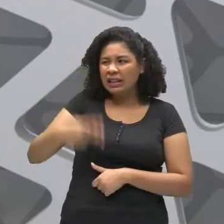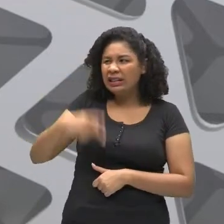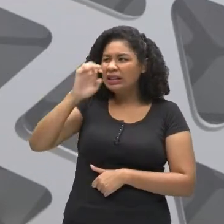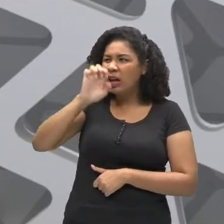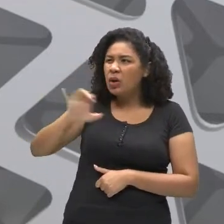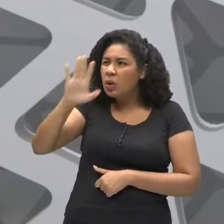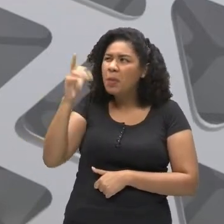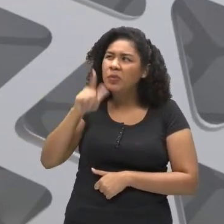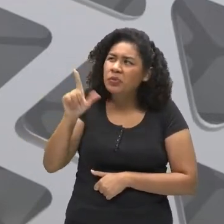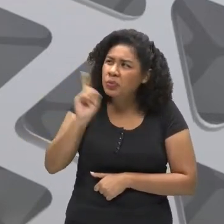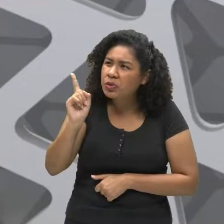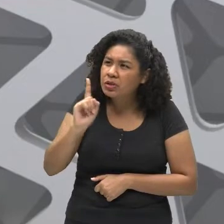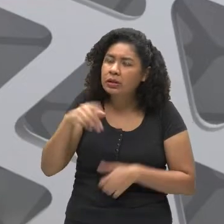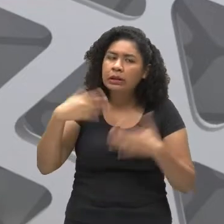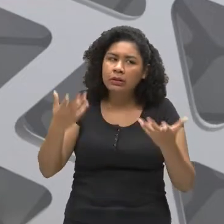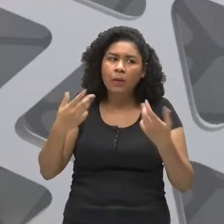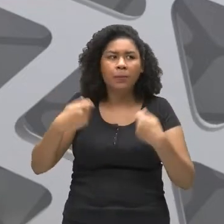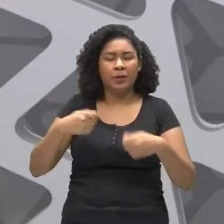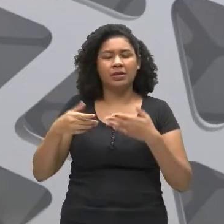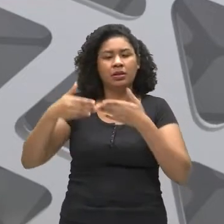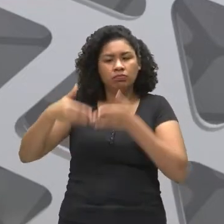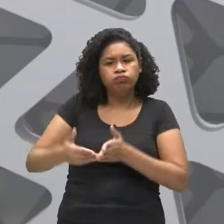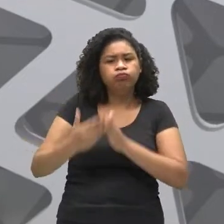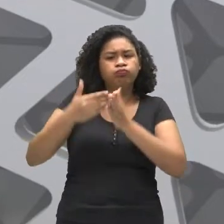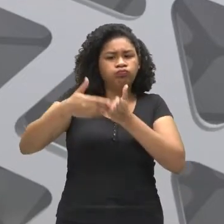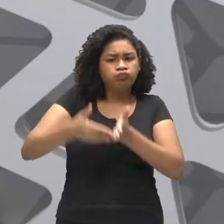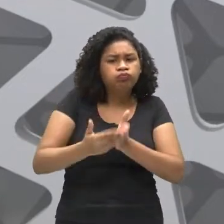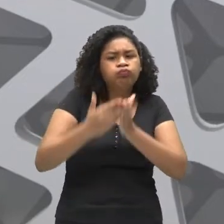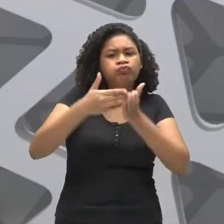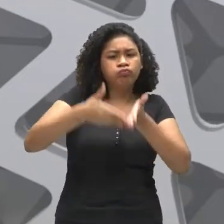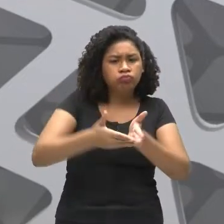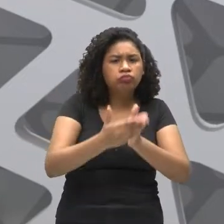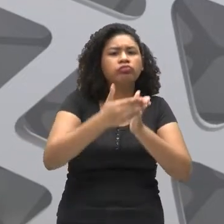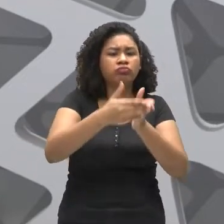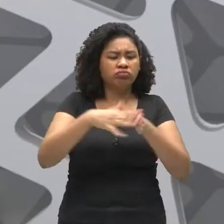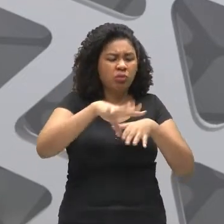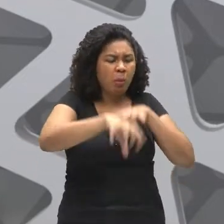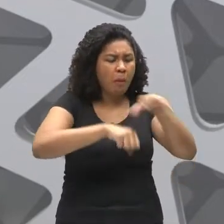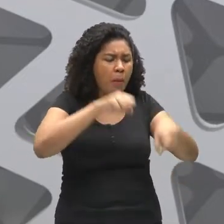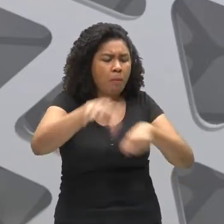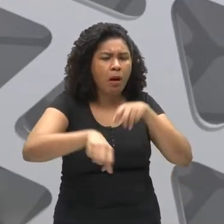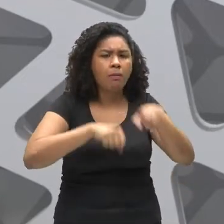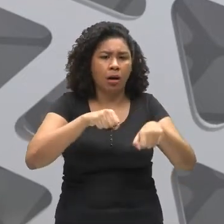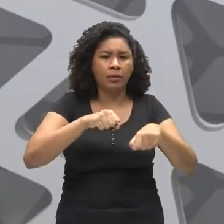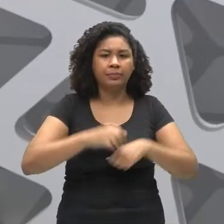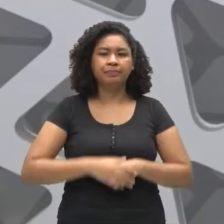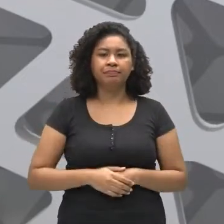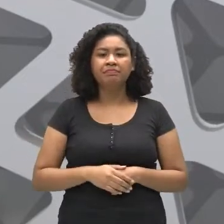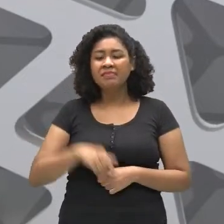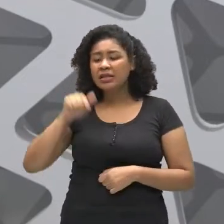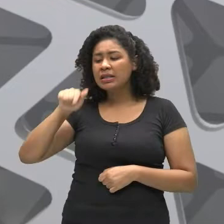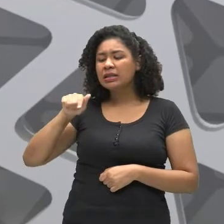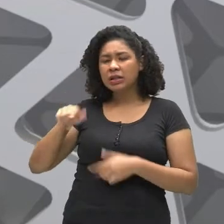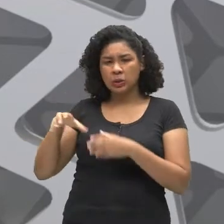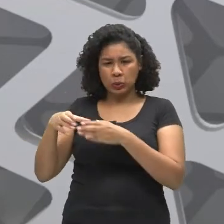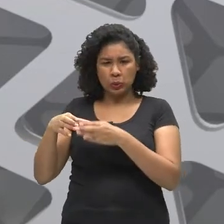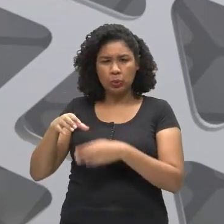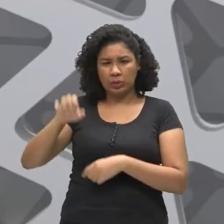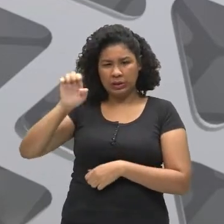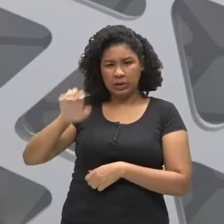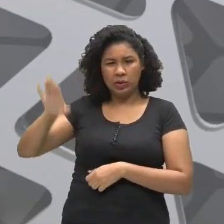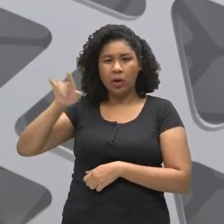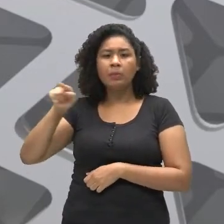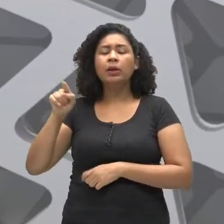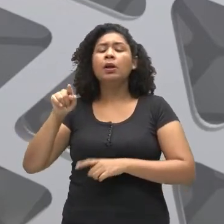estão a expansão marítima, aonde os grupos estão conquistando. Qual era a visão que os europeus tinham sobre